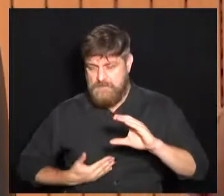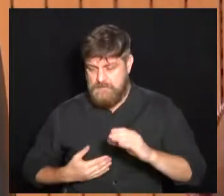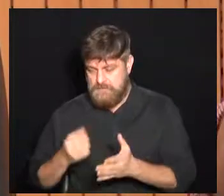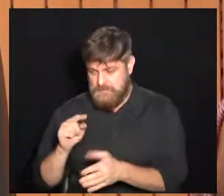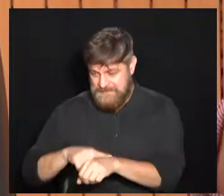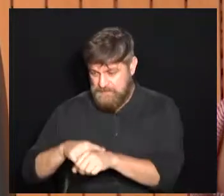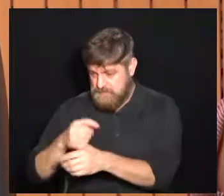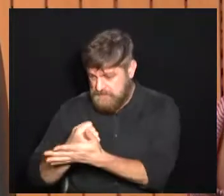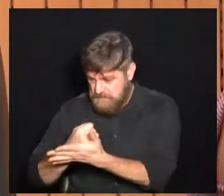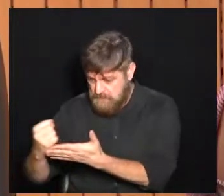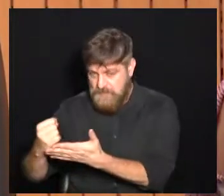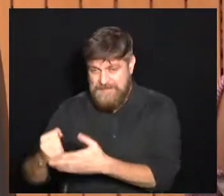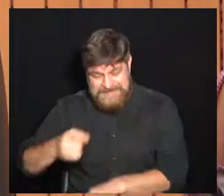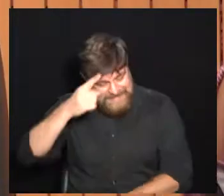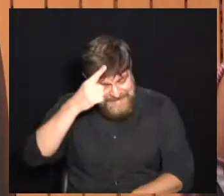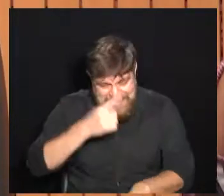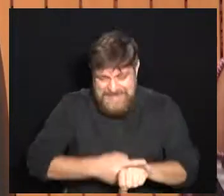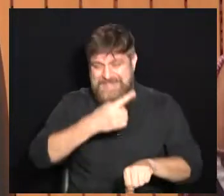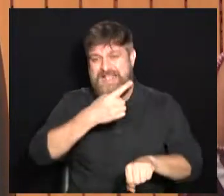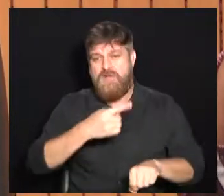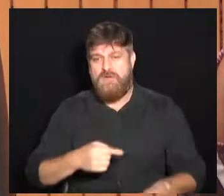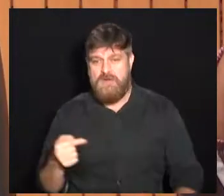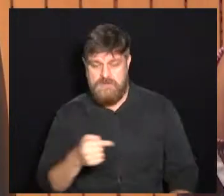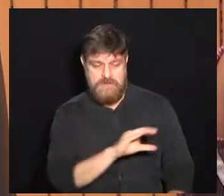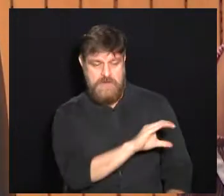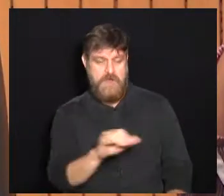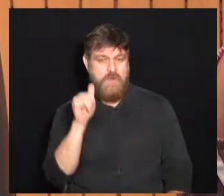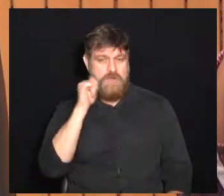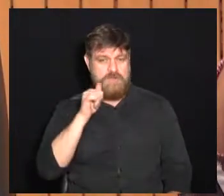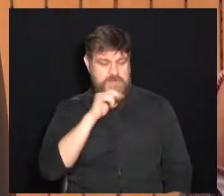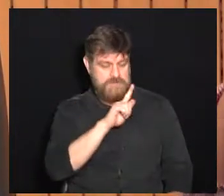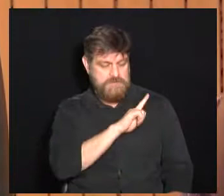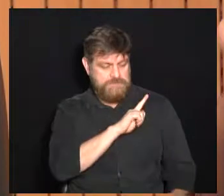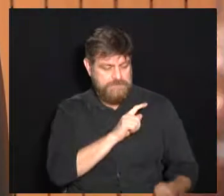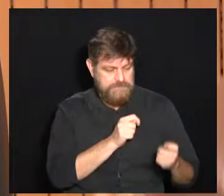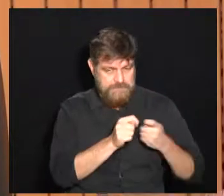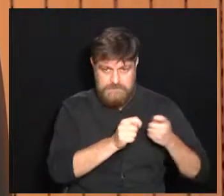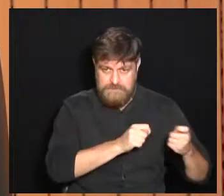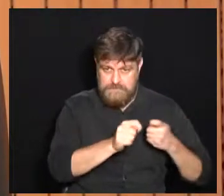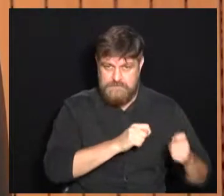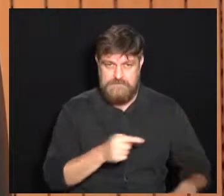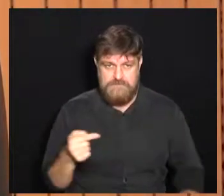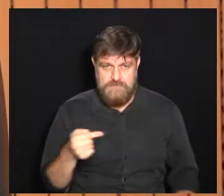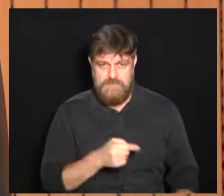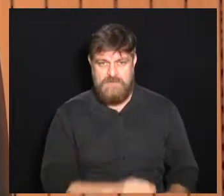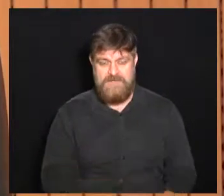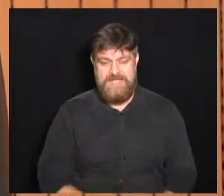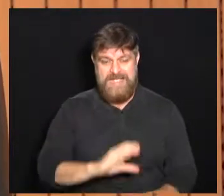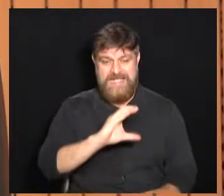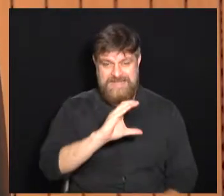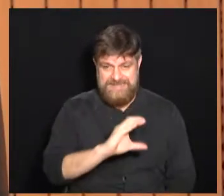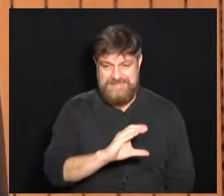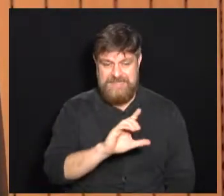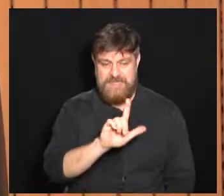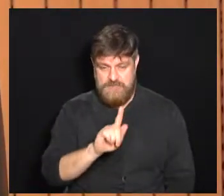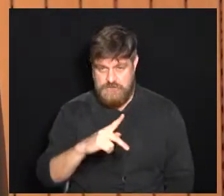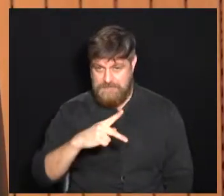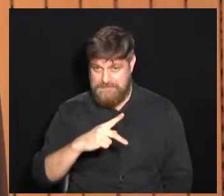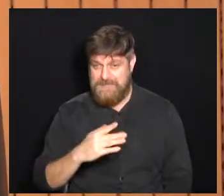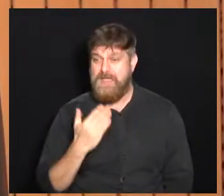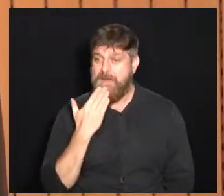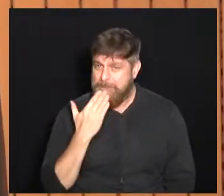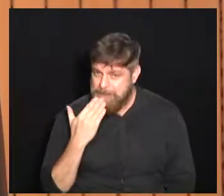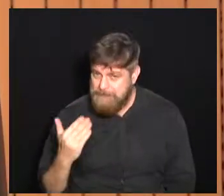imediatamente, a Coordenadoria de Gestão e Controles, que a gente chama de CGP, já